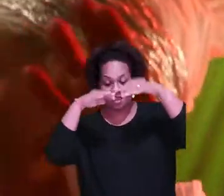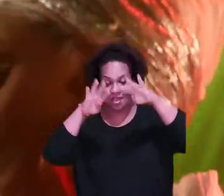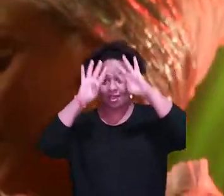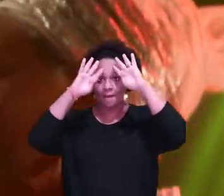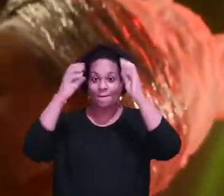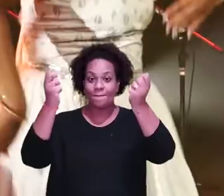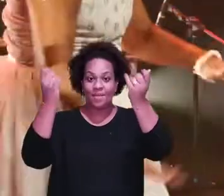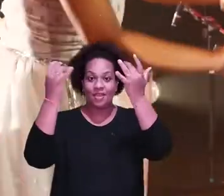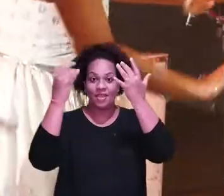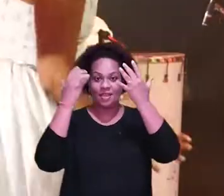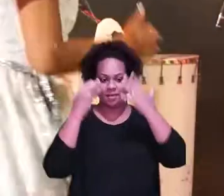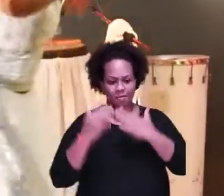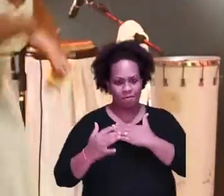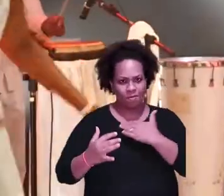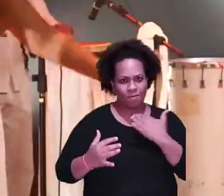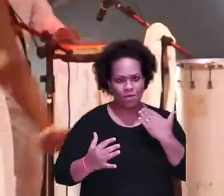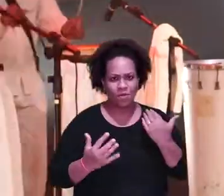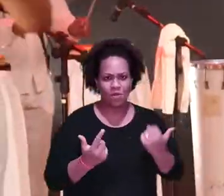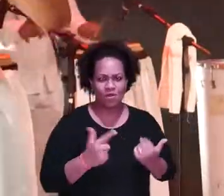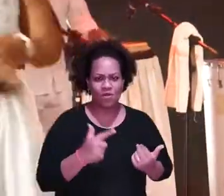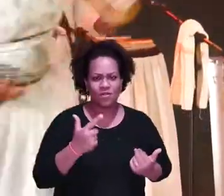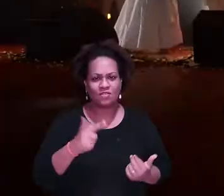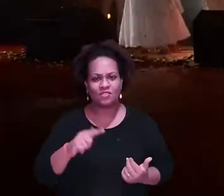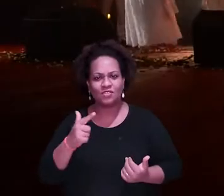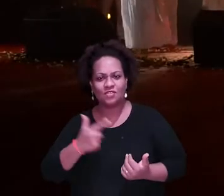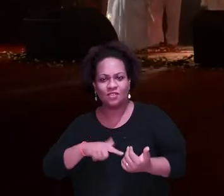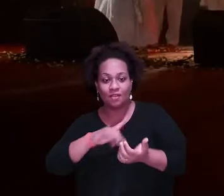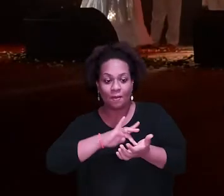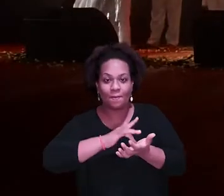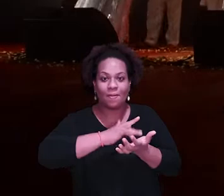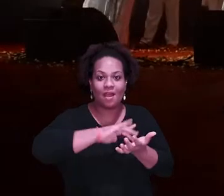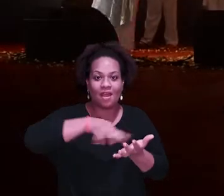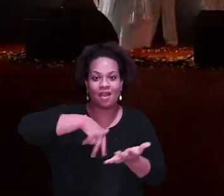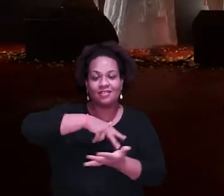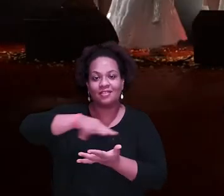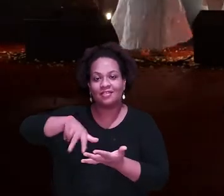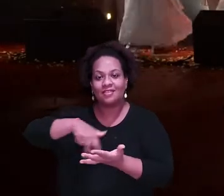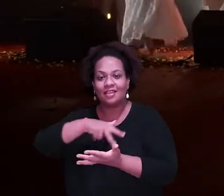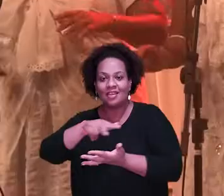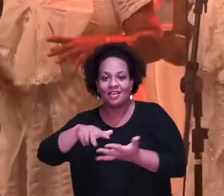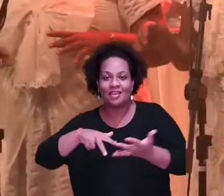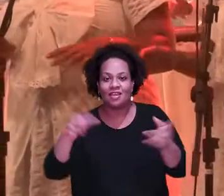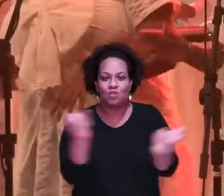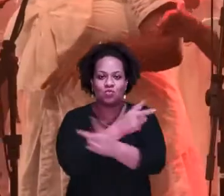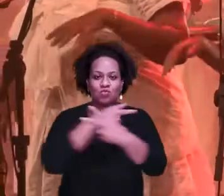abençoou a filha da morte não morre bem diferente balé